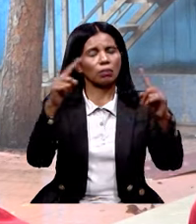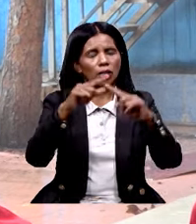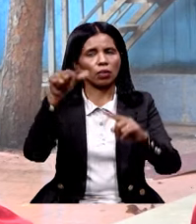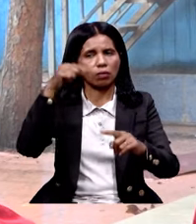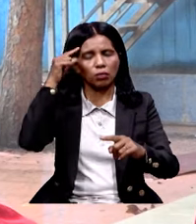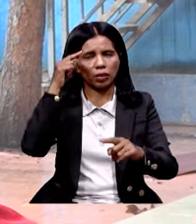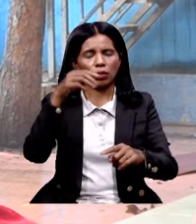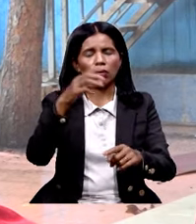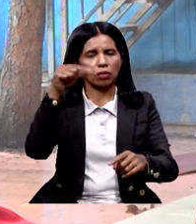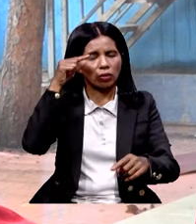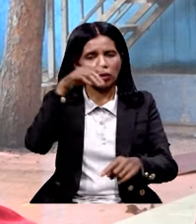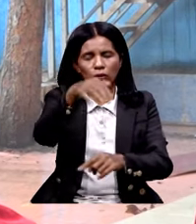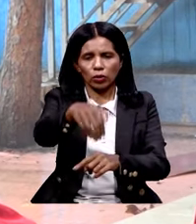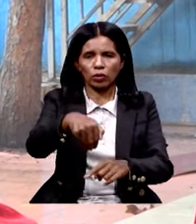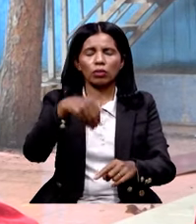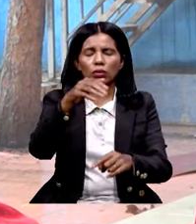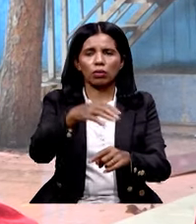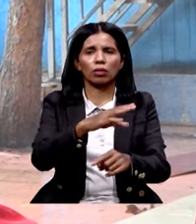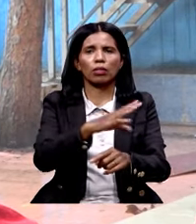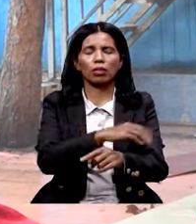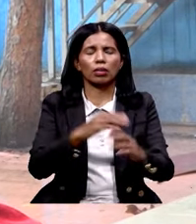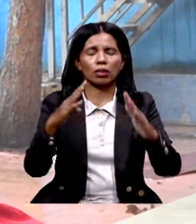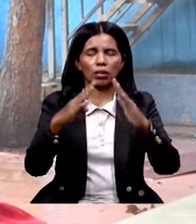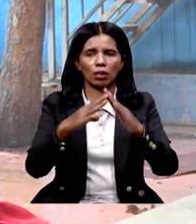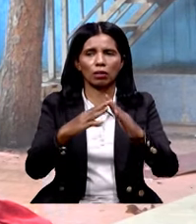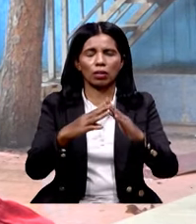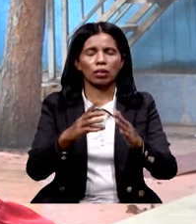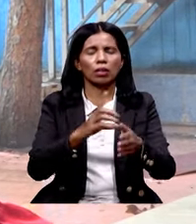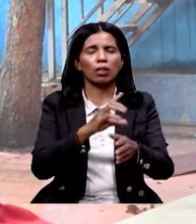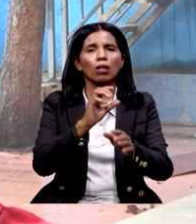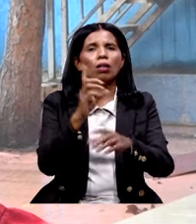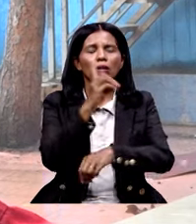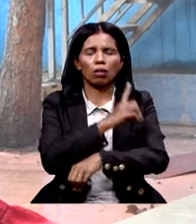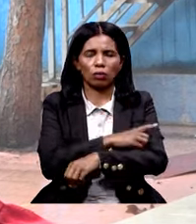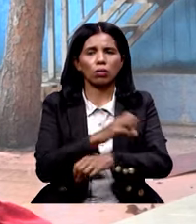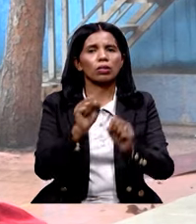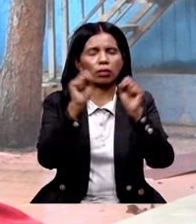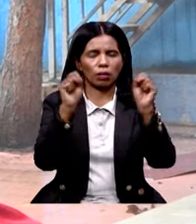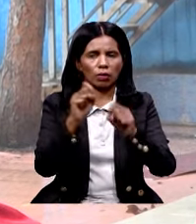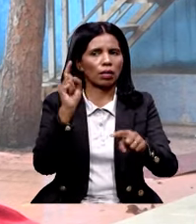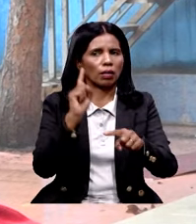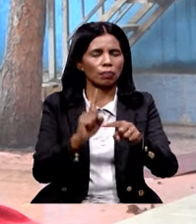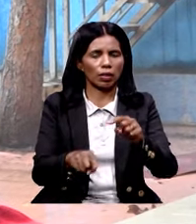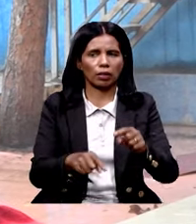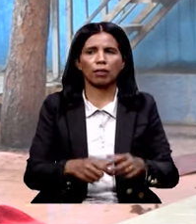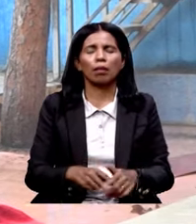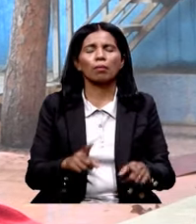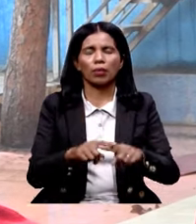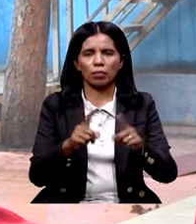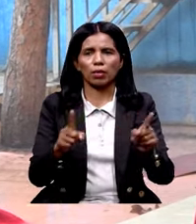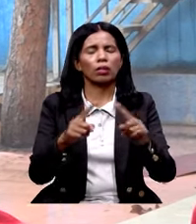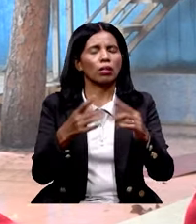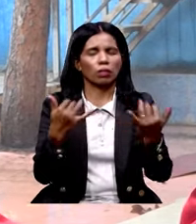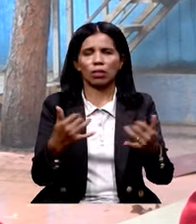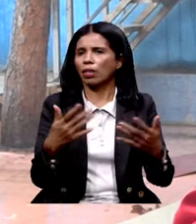governo sobu kolejo ida ne, iha tempo fin da semana. Ne la bele afecta. Mai be realidade